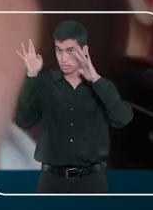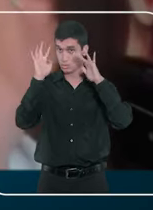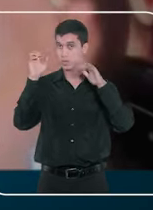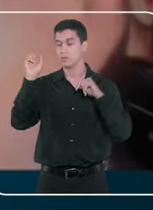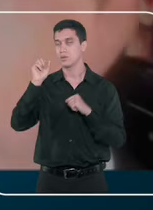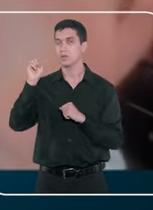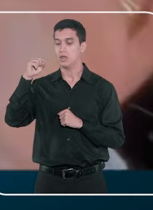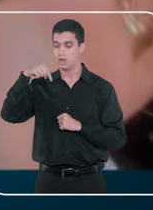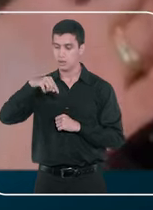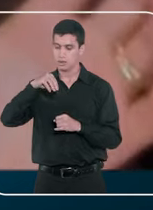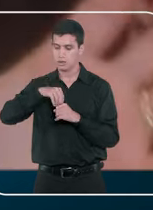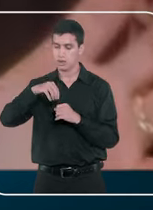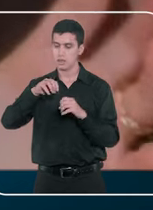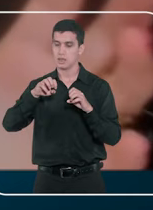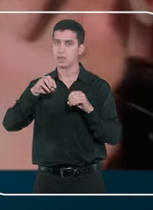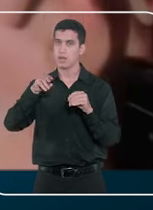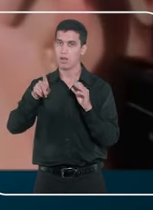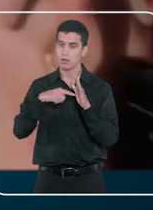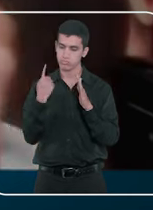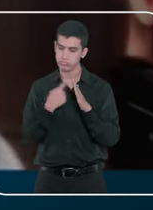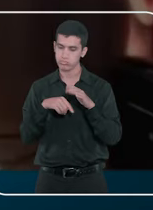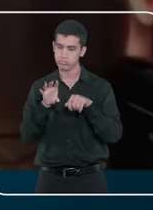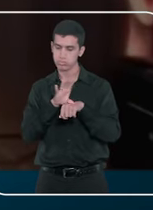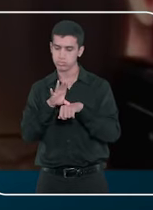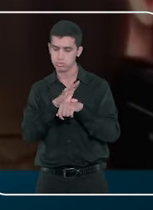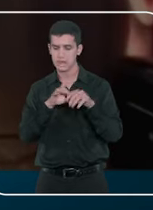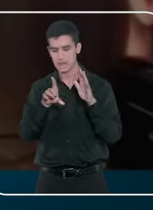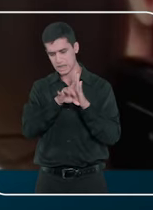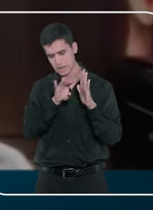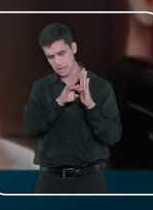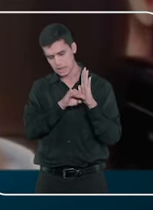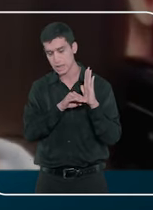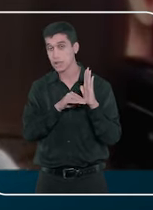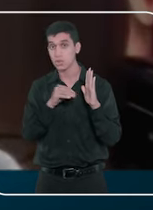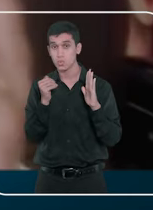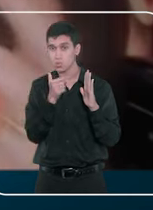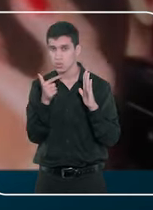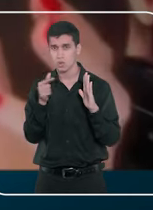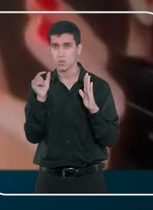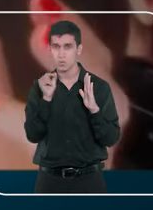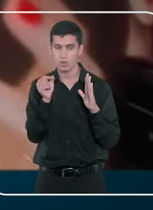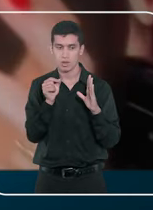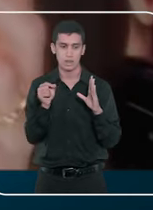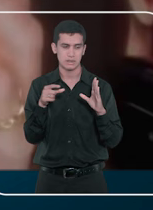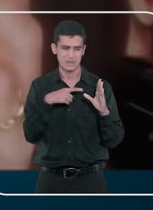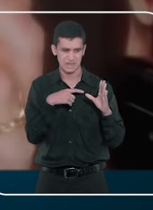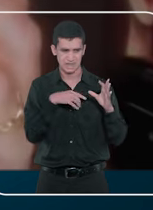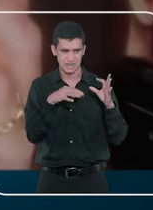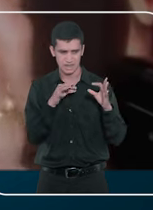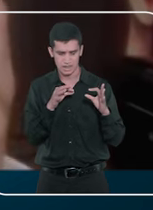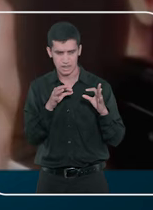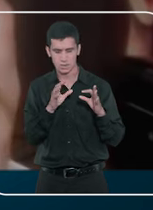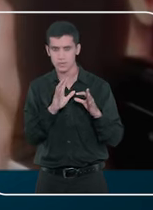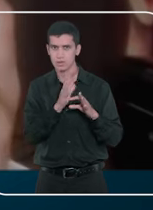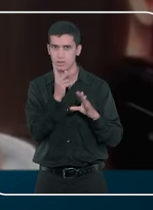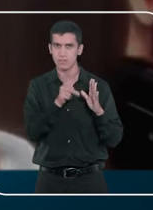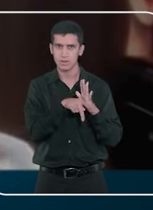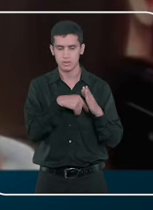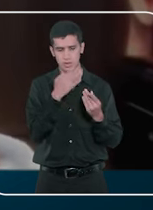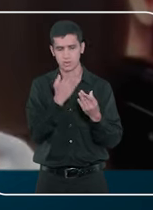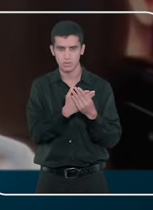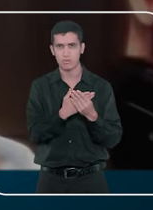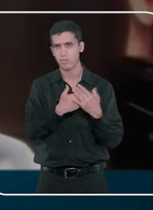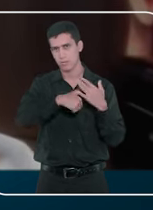nossa estrutura constitucional, em que não há uma colegitimidade na ação penal pública, e